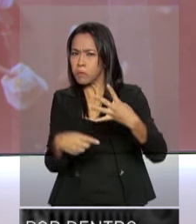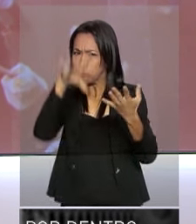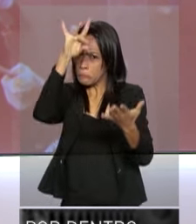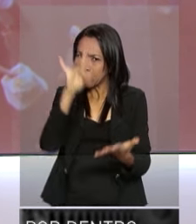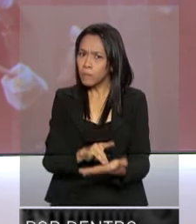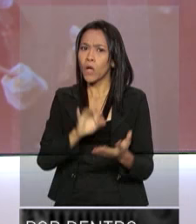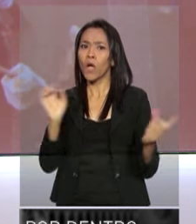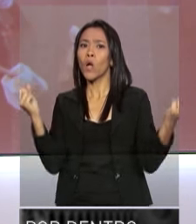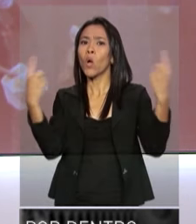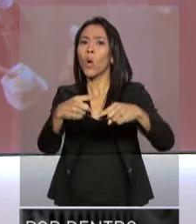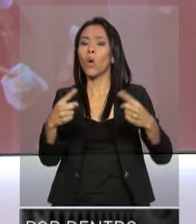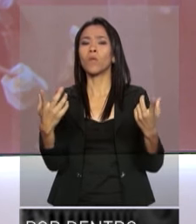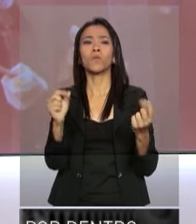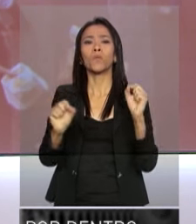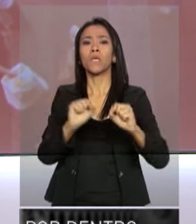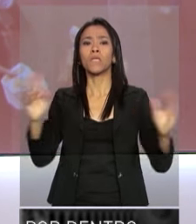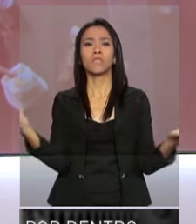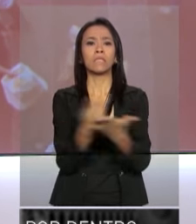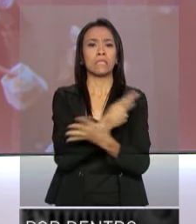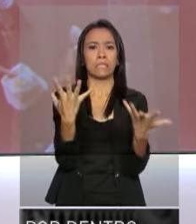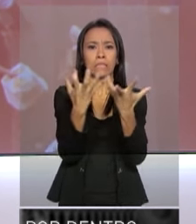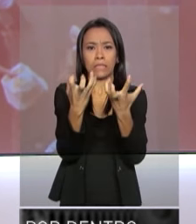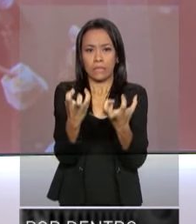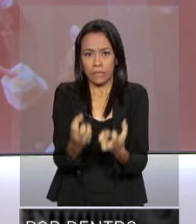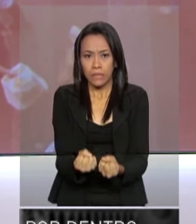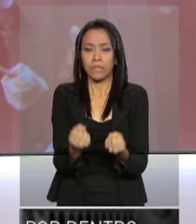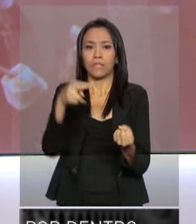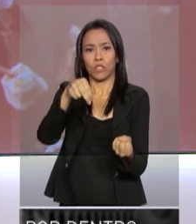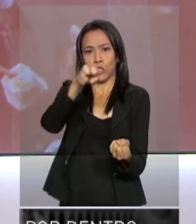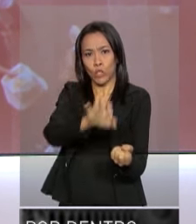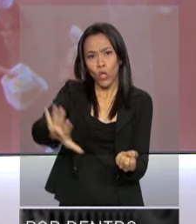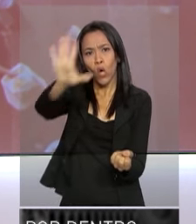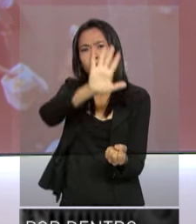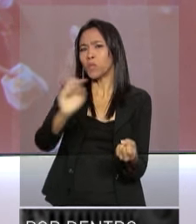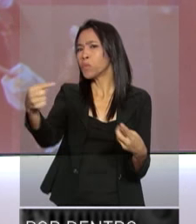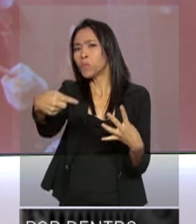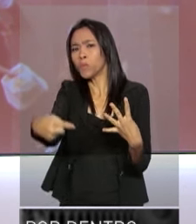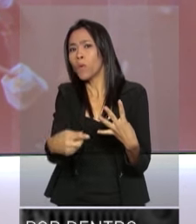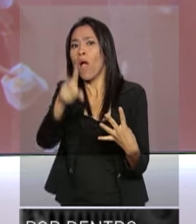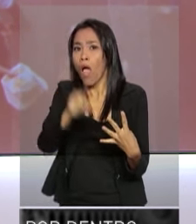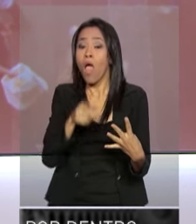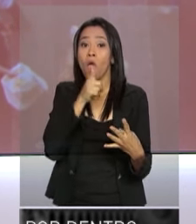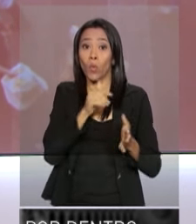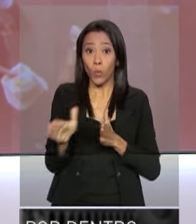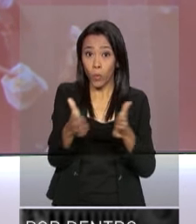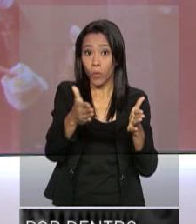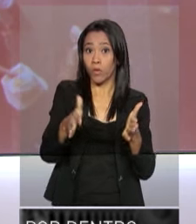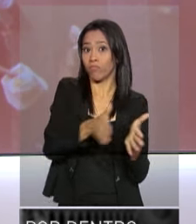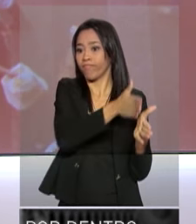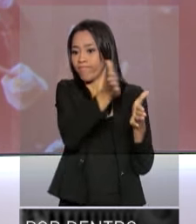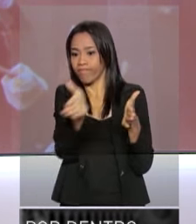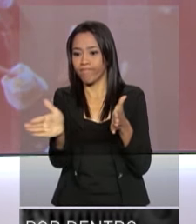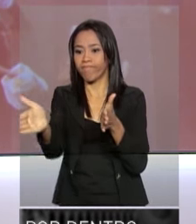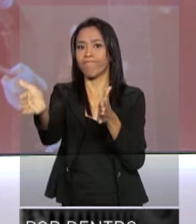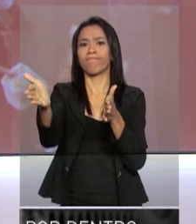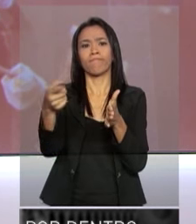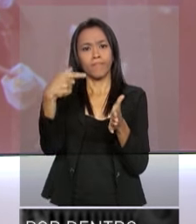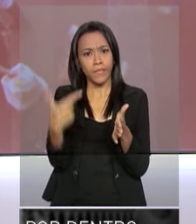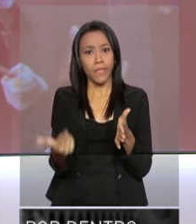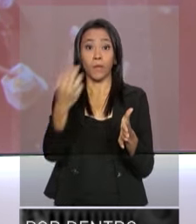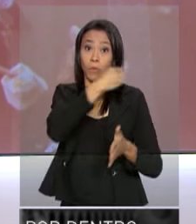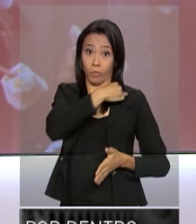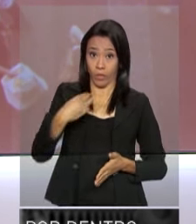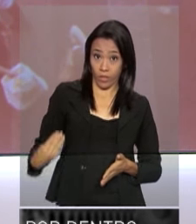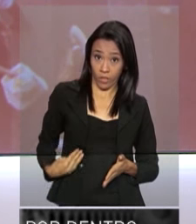para combater a seca no Nordeste. Uma delas envolve as obras de transposição do Rio São Francisco. O ministro